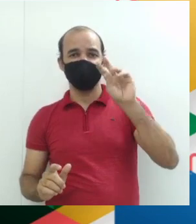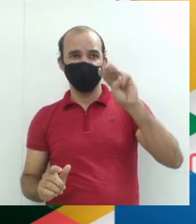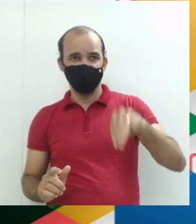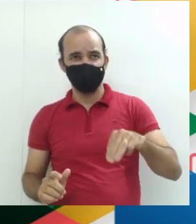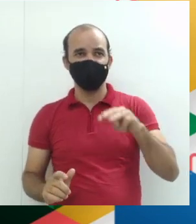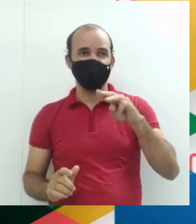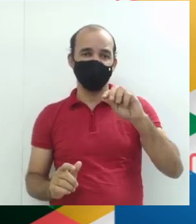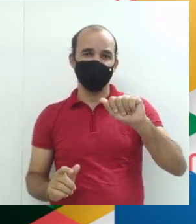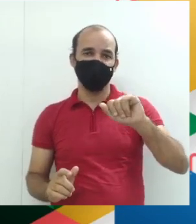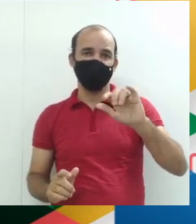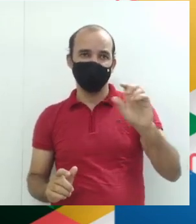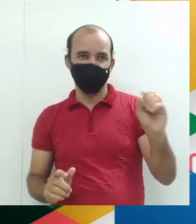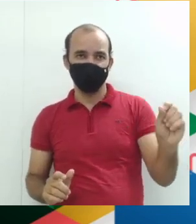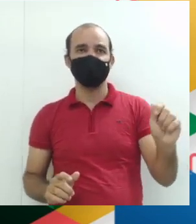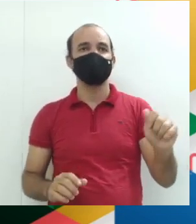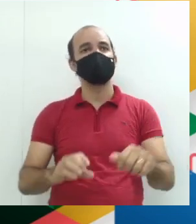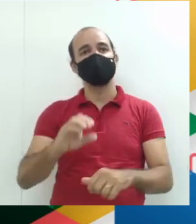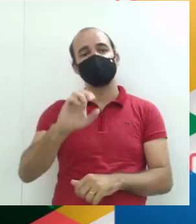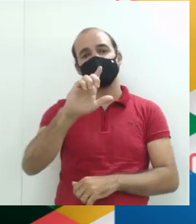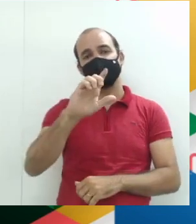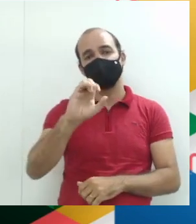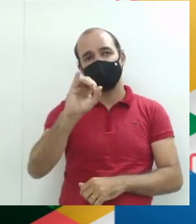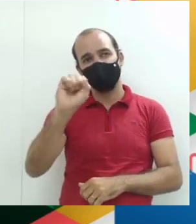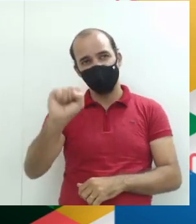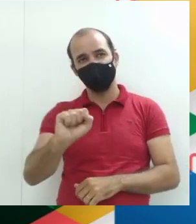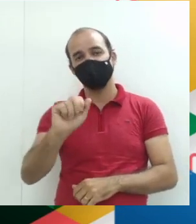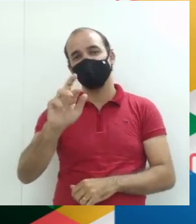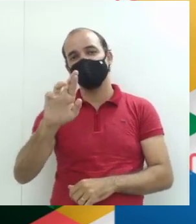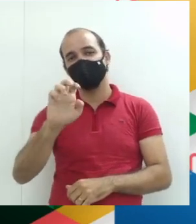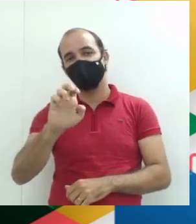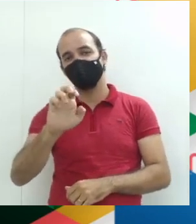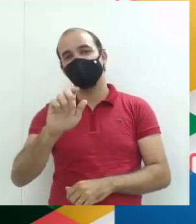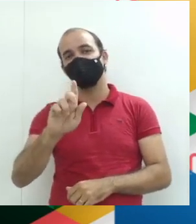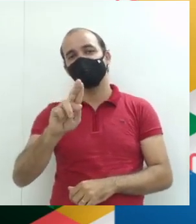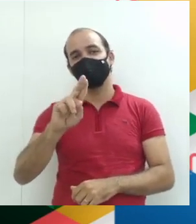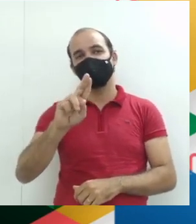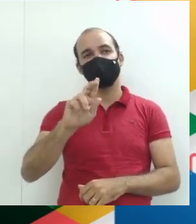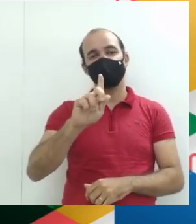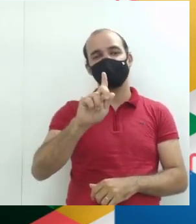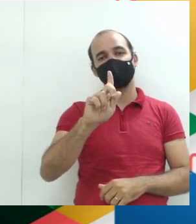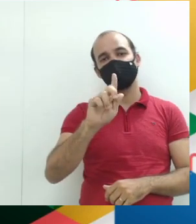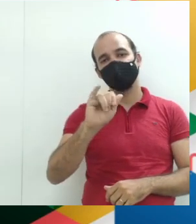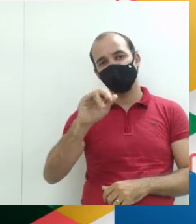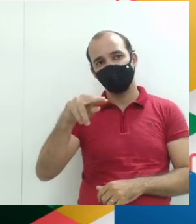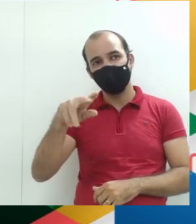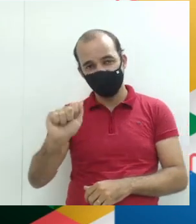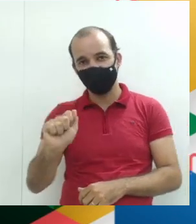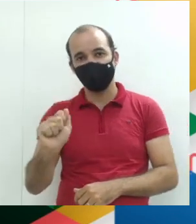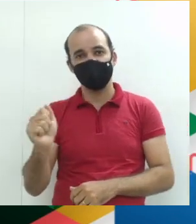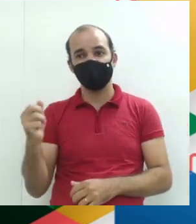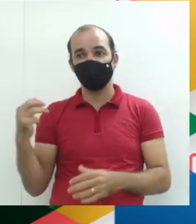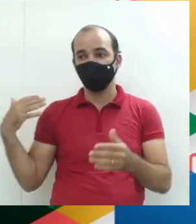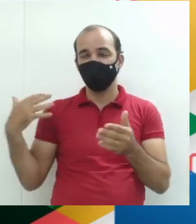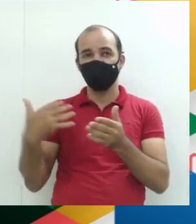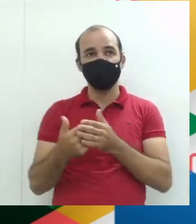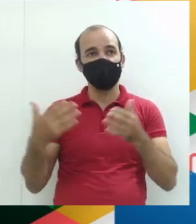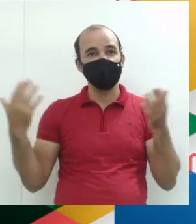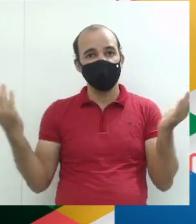Tim Maia e a fabulosa e saudosa Elis Regina, que é, até hoje, uma das